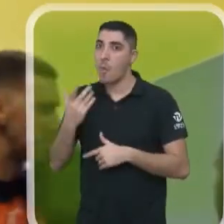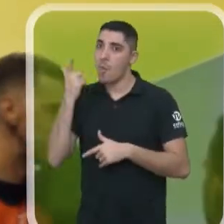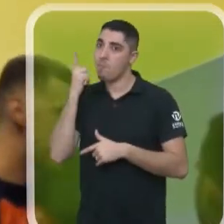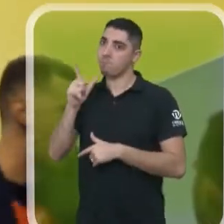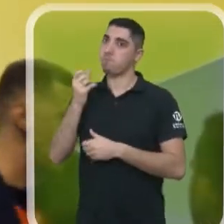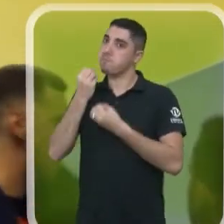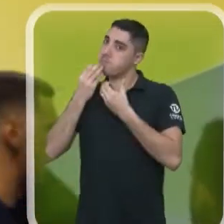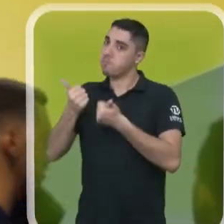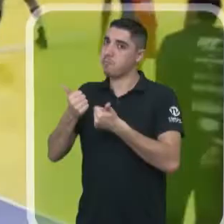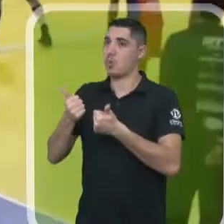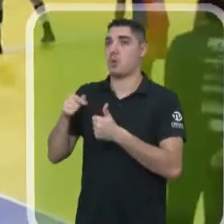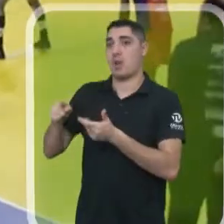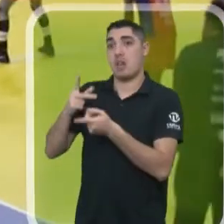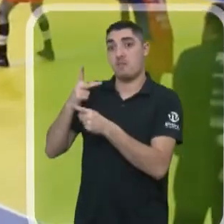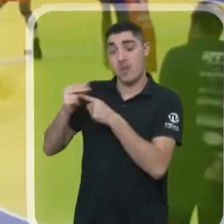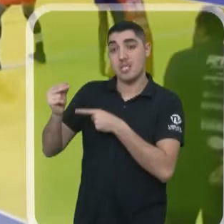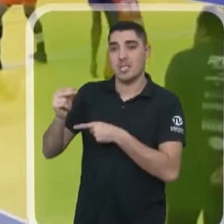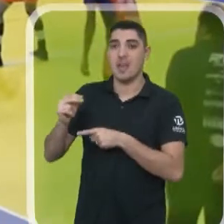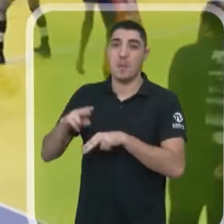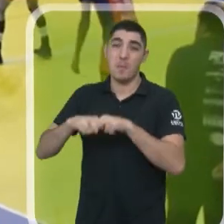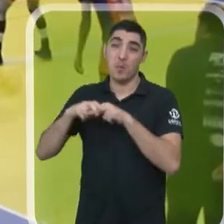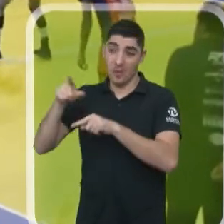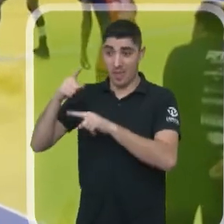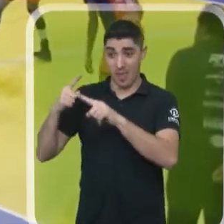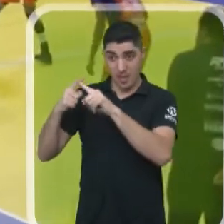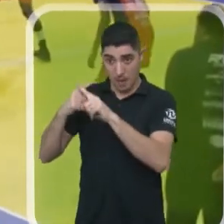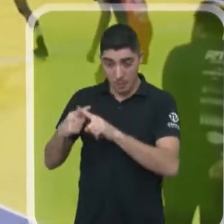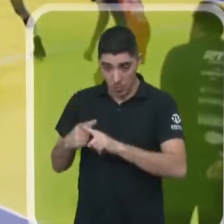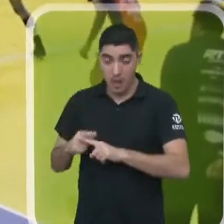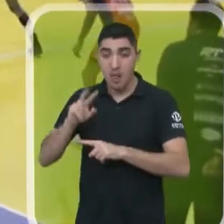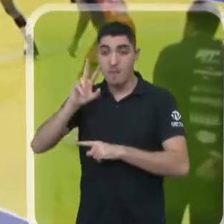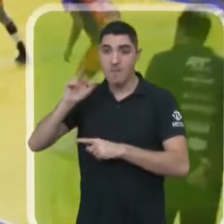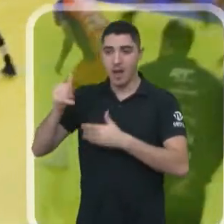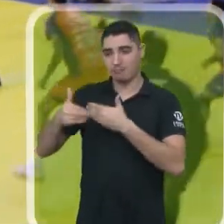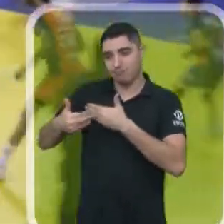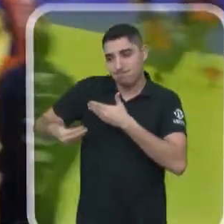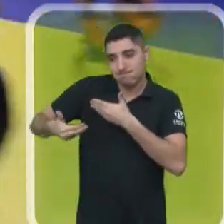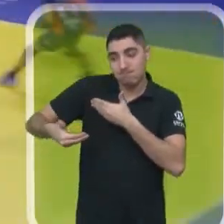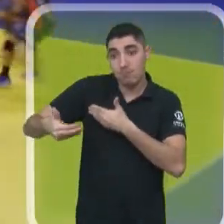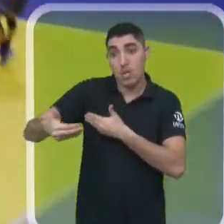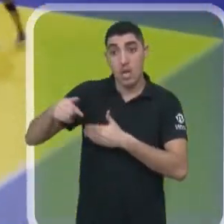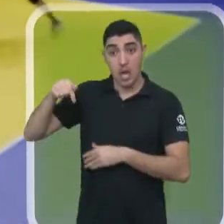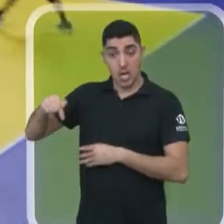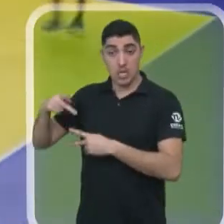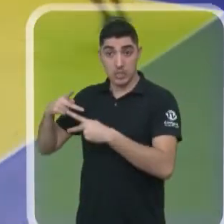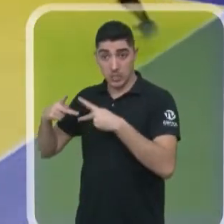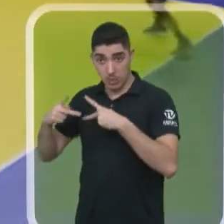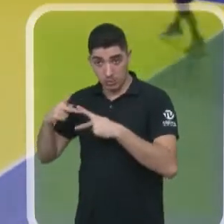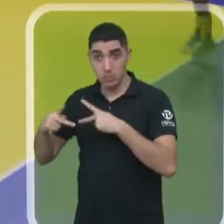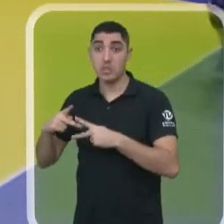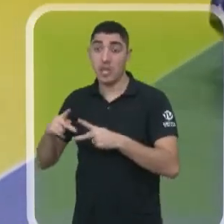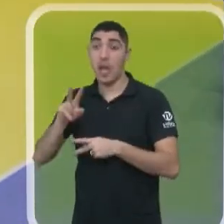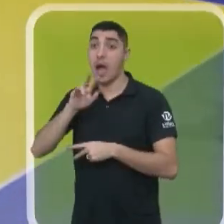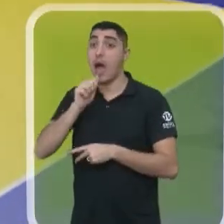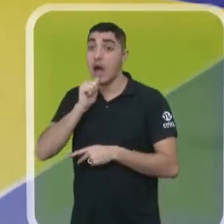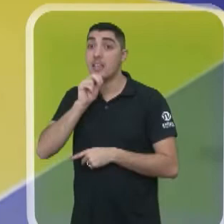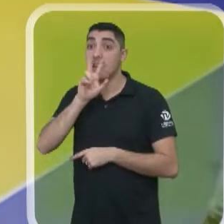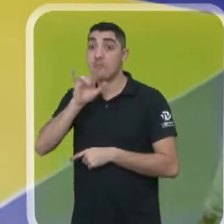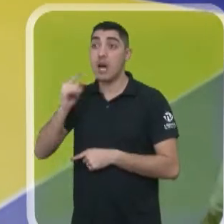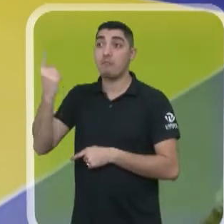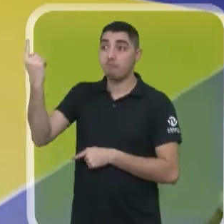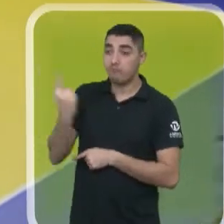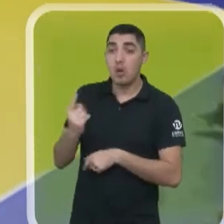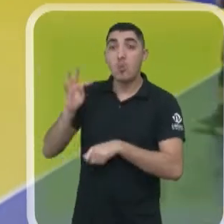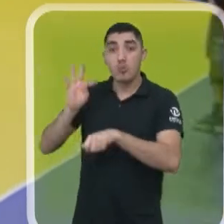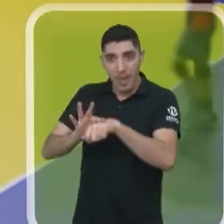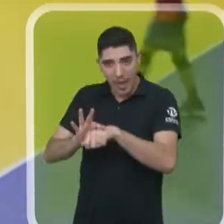você disse né campeonato que vai se desenrolar aí eu sou o Zé vai terá o reforço tanto do técnico